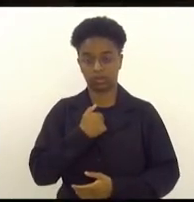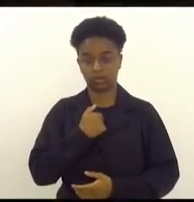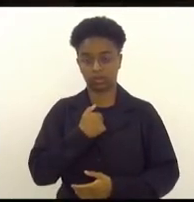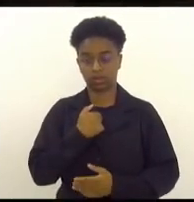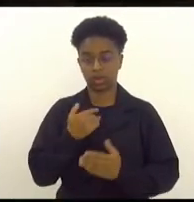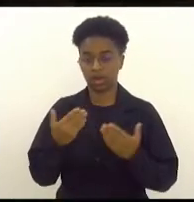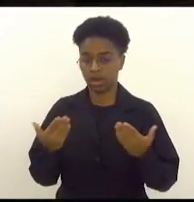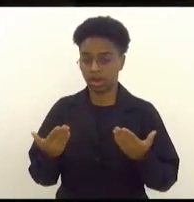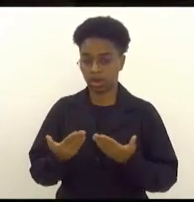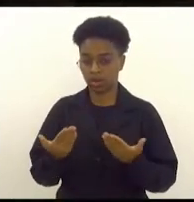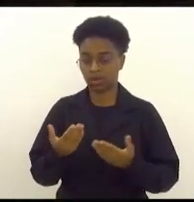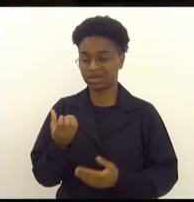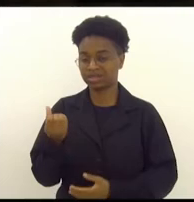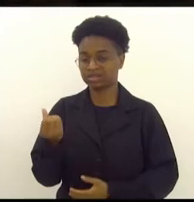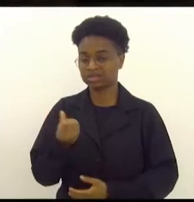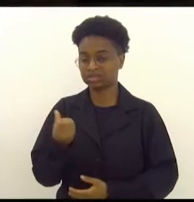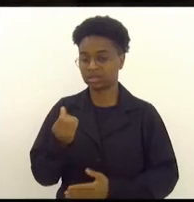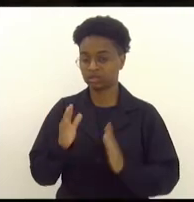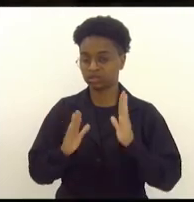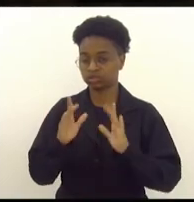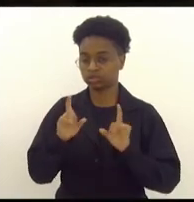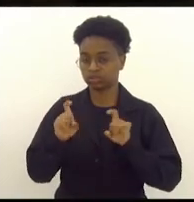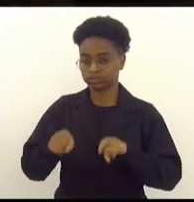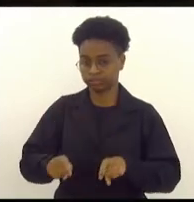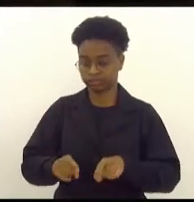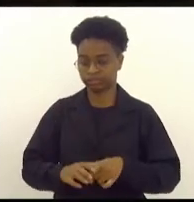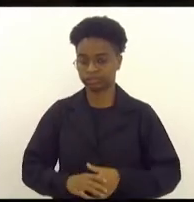no meu sexto mandato